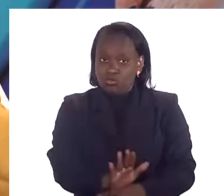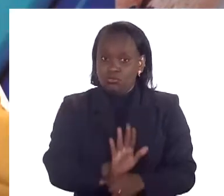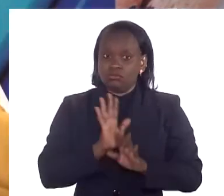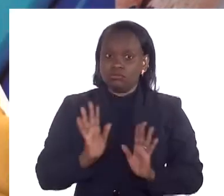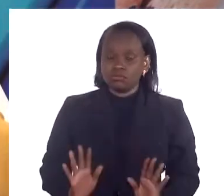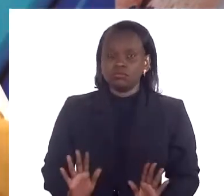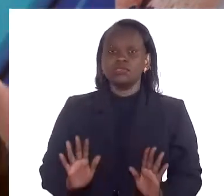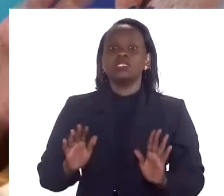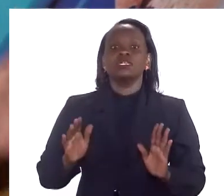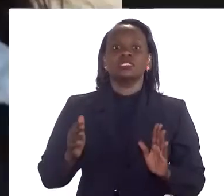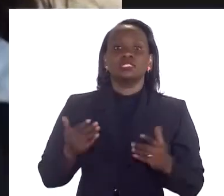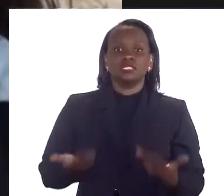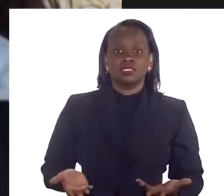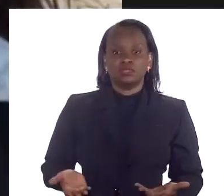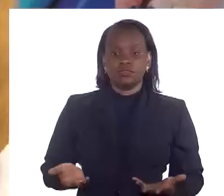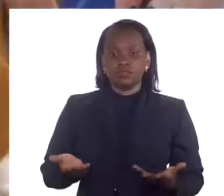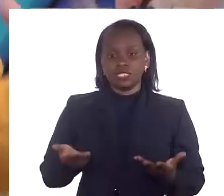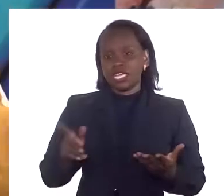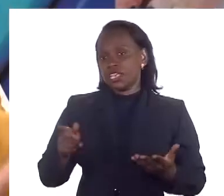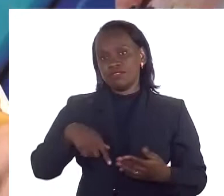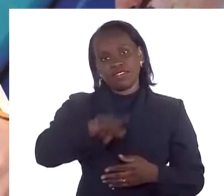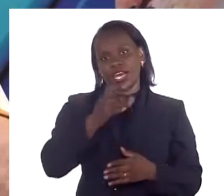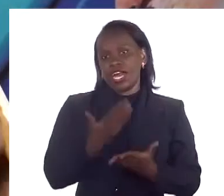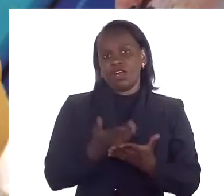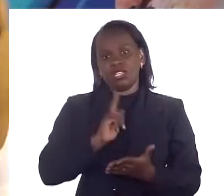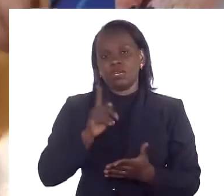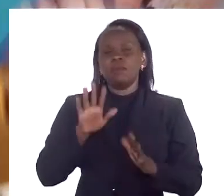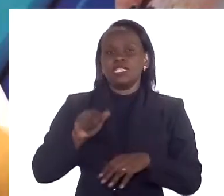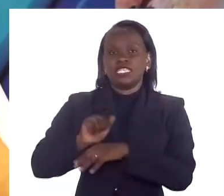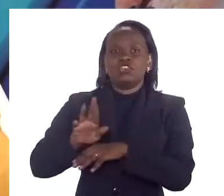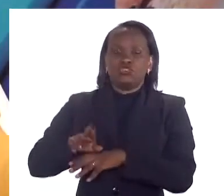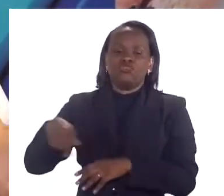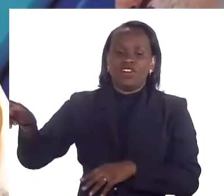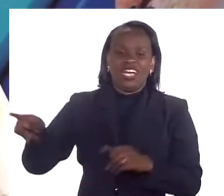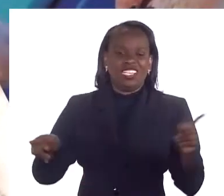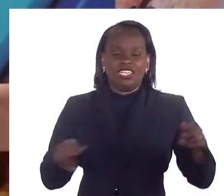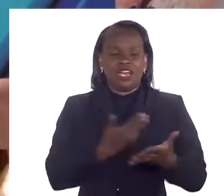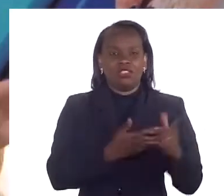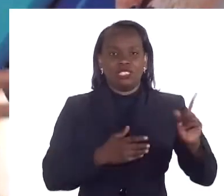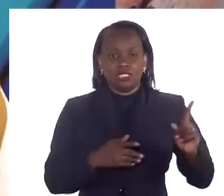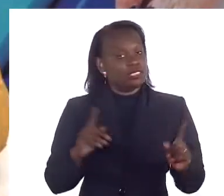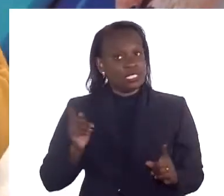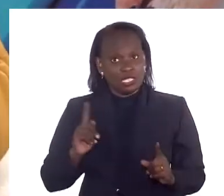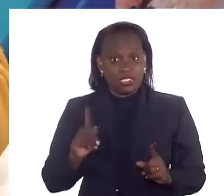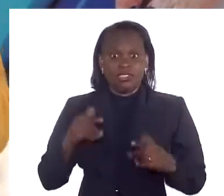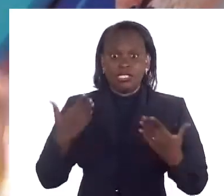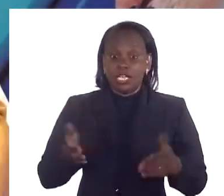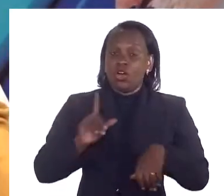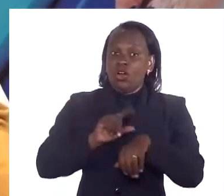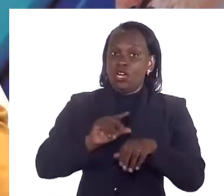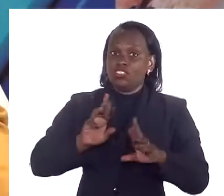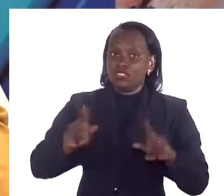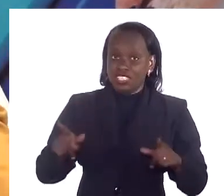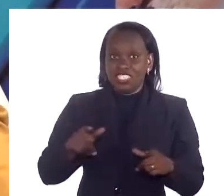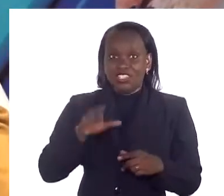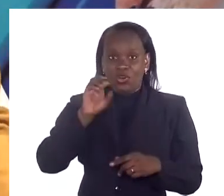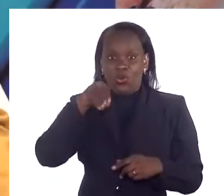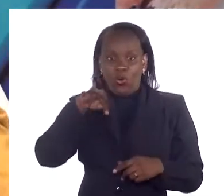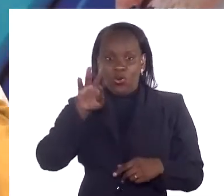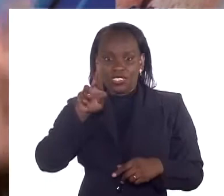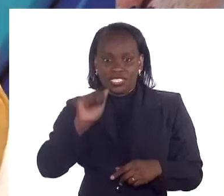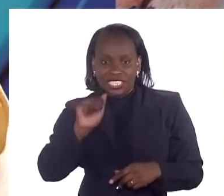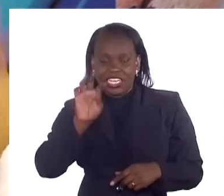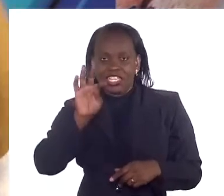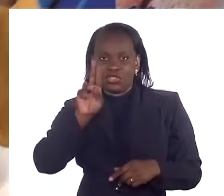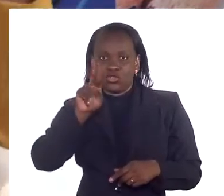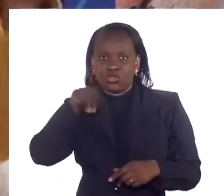complemento, não é isso? Então, assim, não é, ele não vai para a aula, mas vai para a sala de recursos. Não é isso. Tanto é que ocorre no contraturno, né? Que a gente chama de